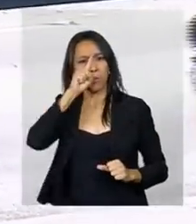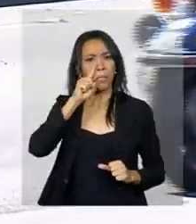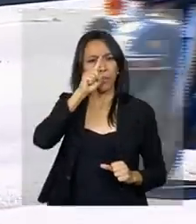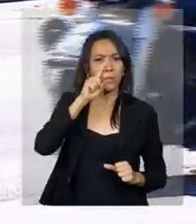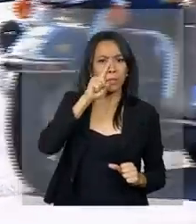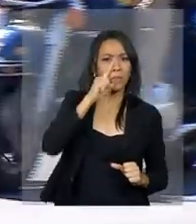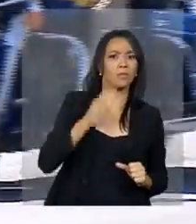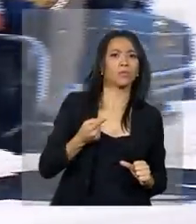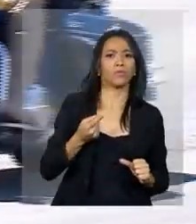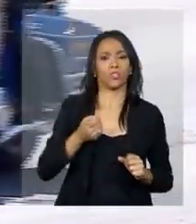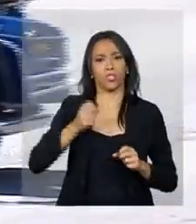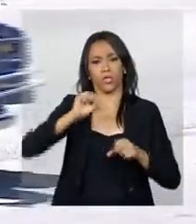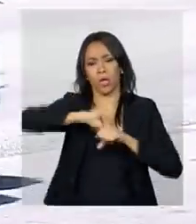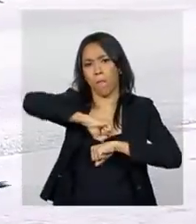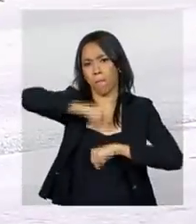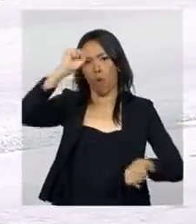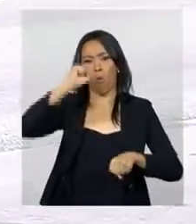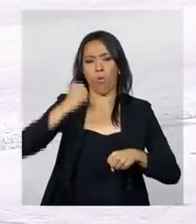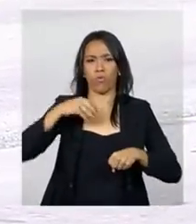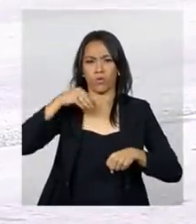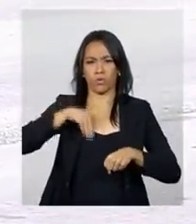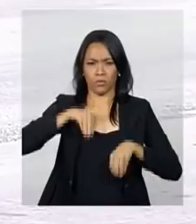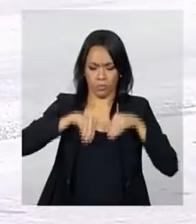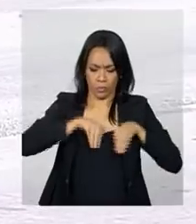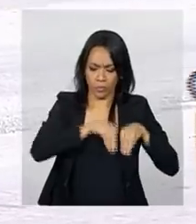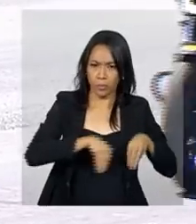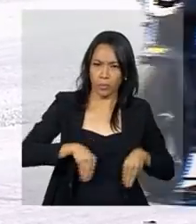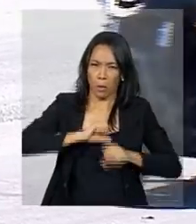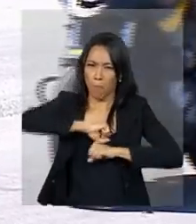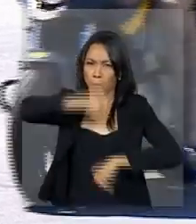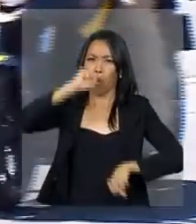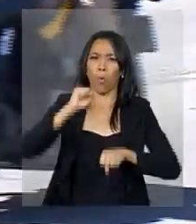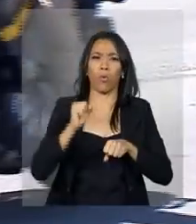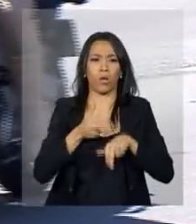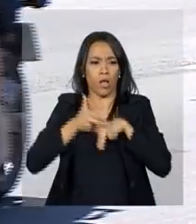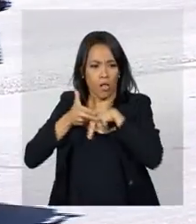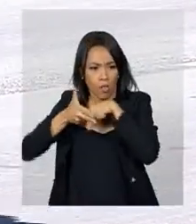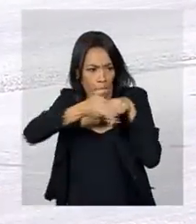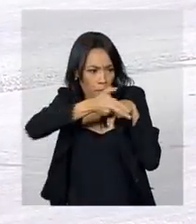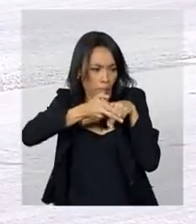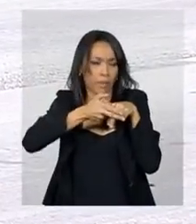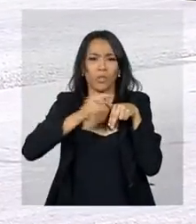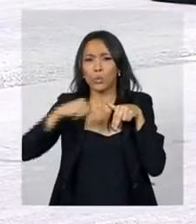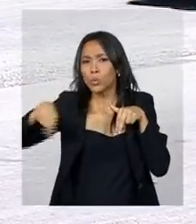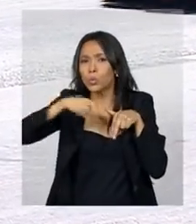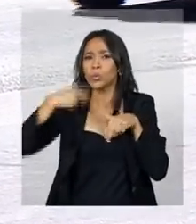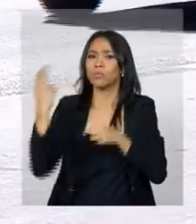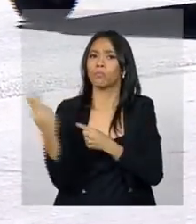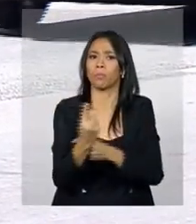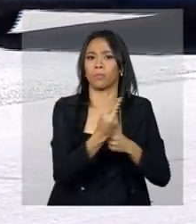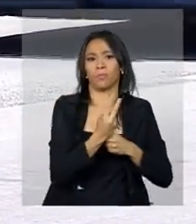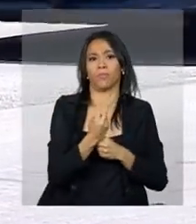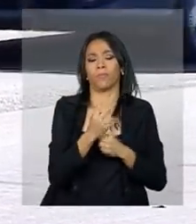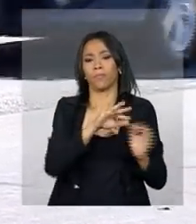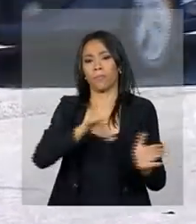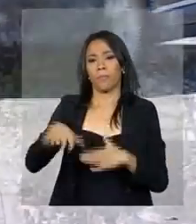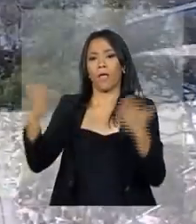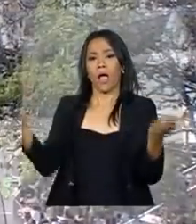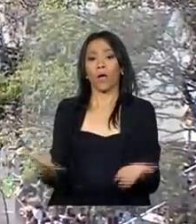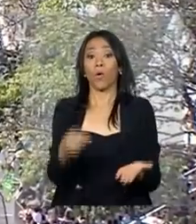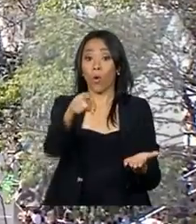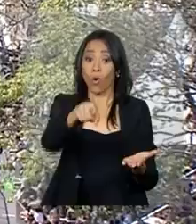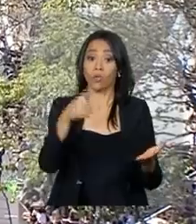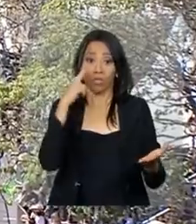defesa química, biológica, radioativa e nuclear. Agora o desfile motorizado da Polícia Militar aqui do